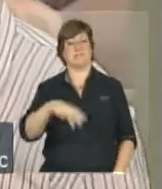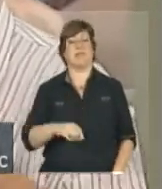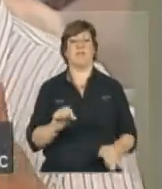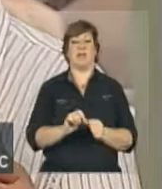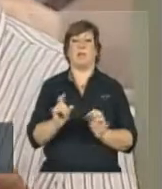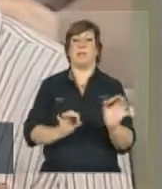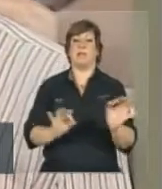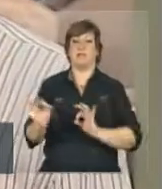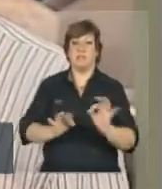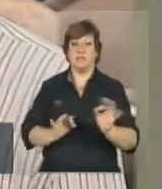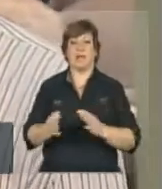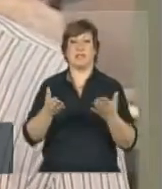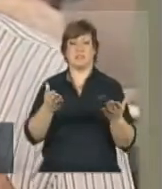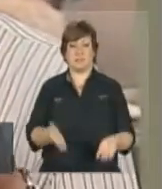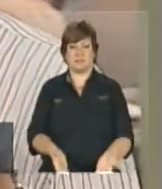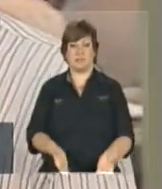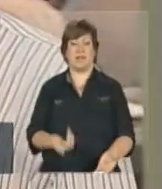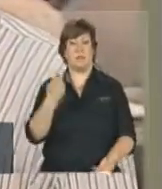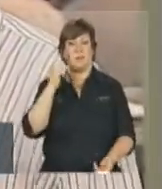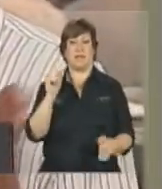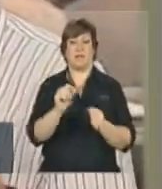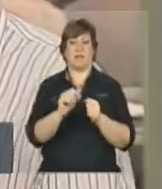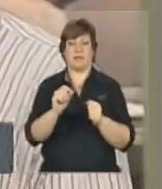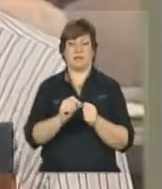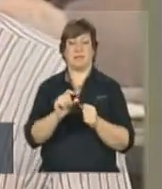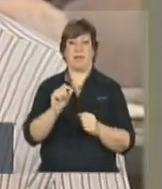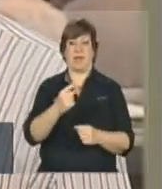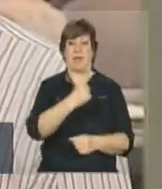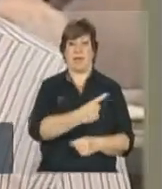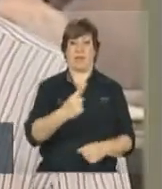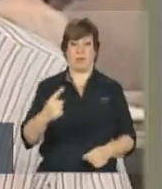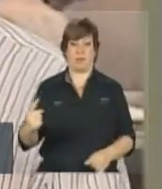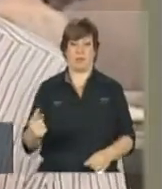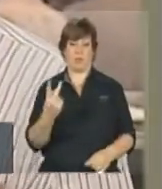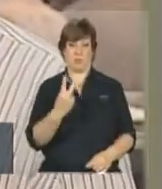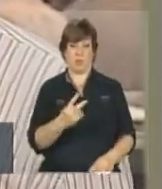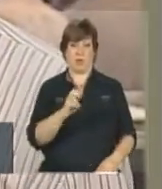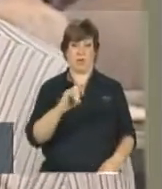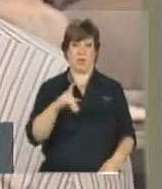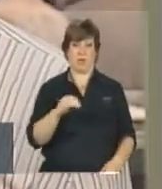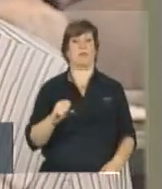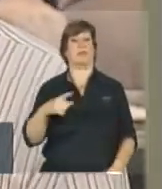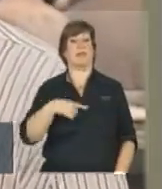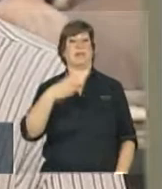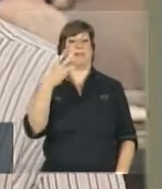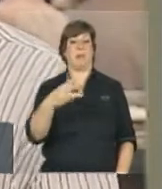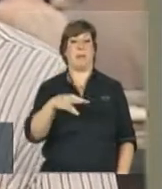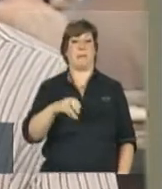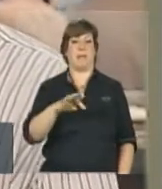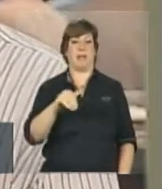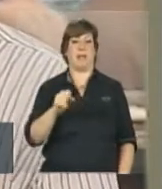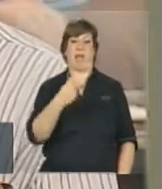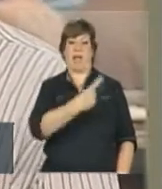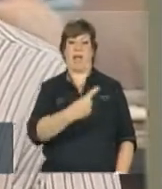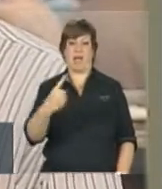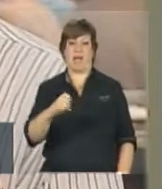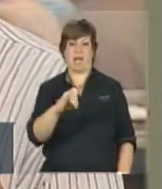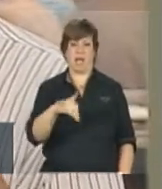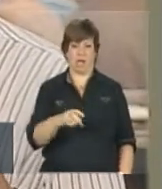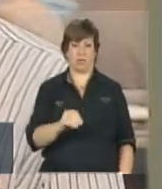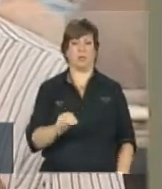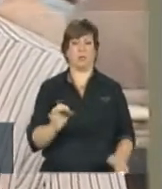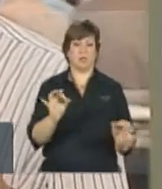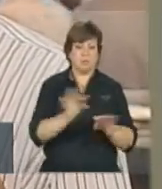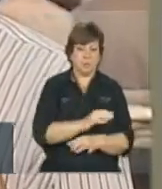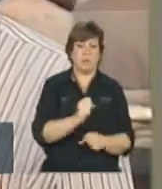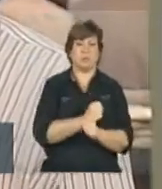um planejamento nesse sentido, né? Estabelecer para cada um dos dois eixos, tem 3 metas em cada eixo, e à medida que você vai concluindo cada